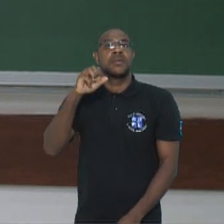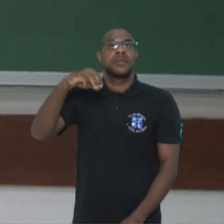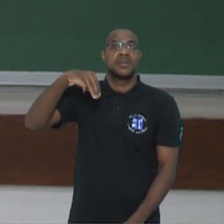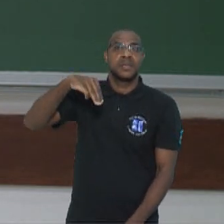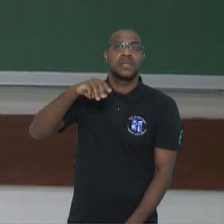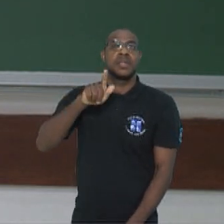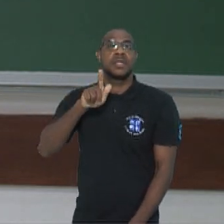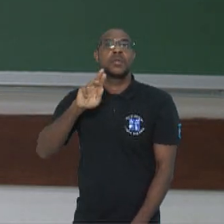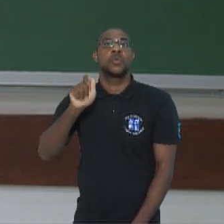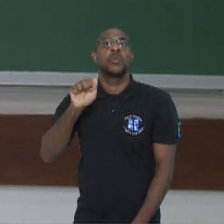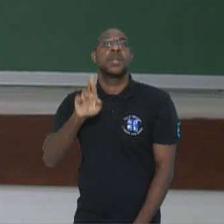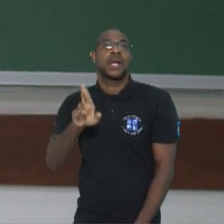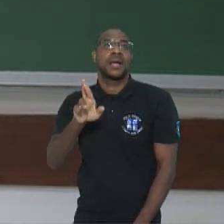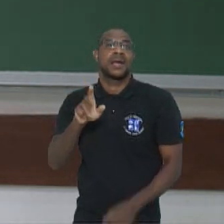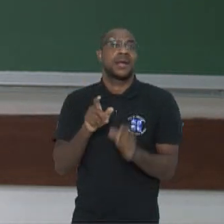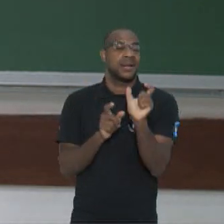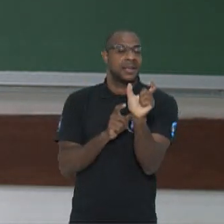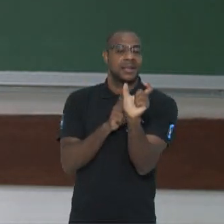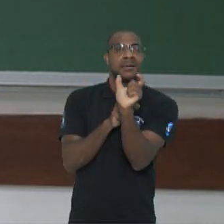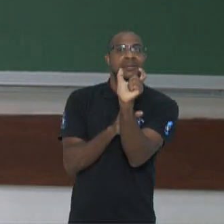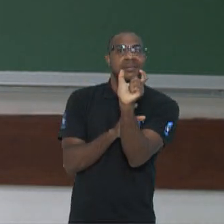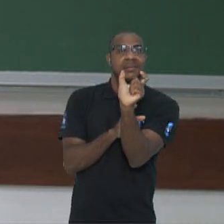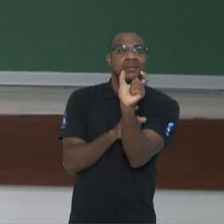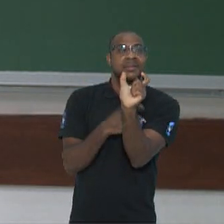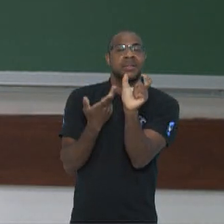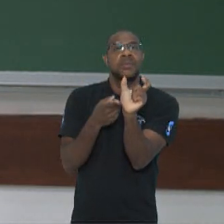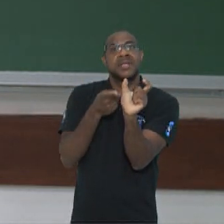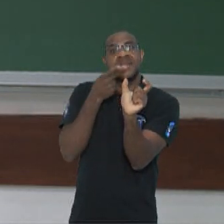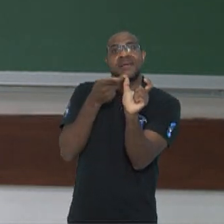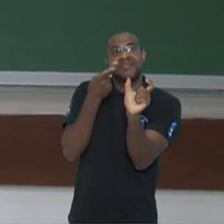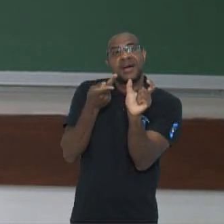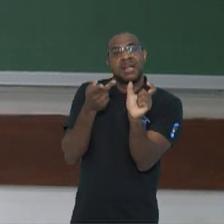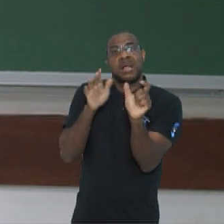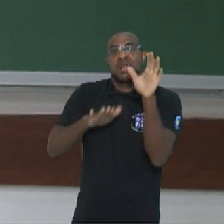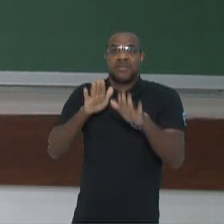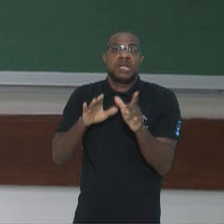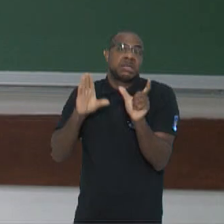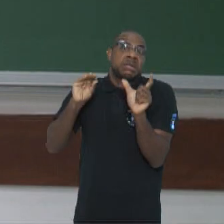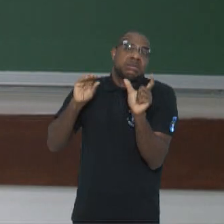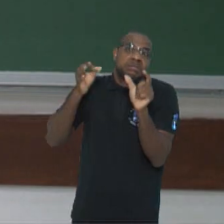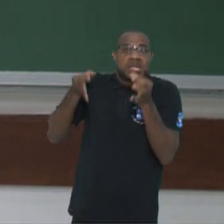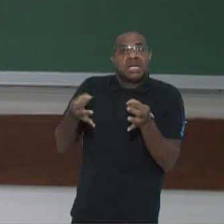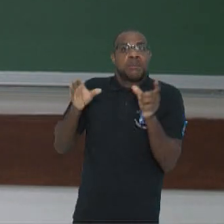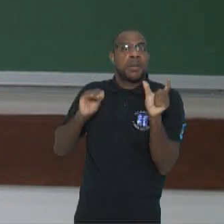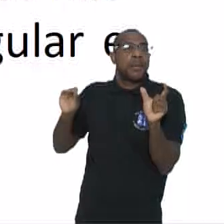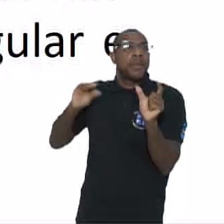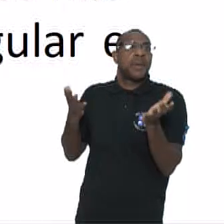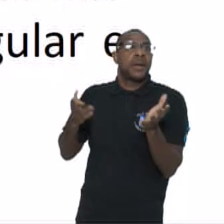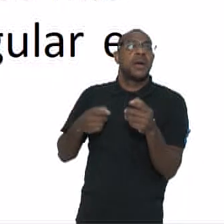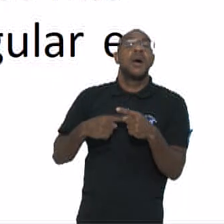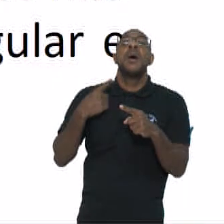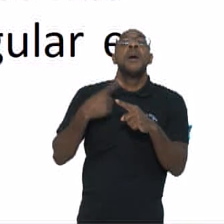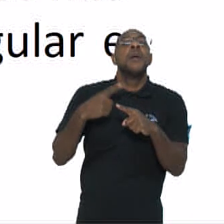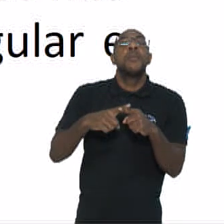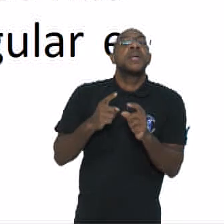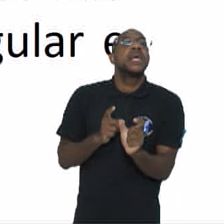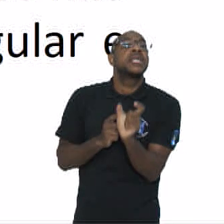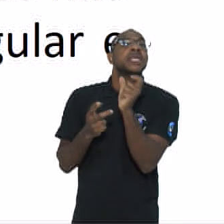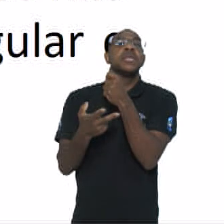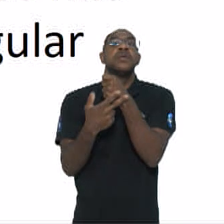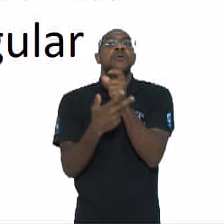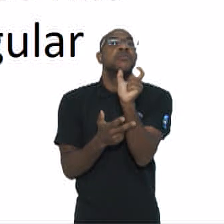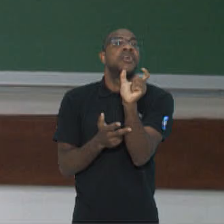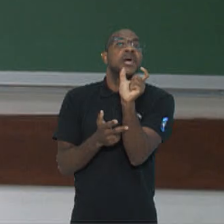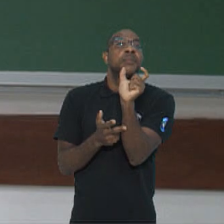ela falou, então na fala está certo, né? Não sei. Por que o verbo está no singular e não no